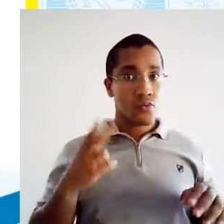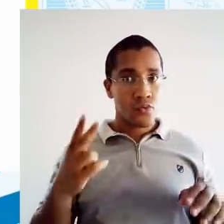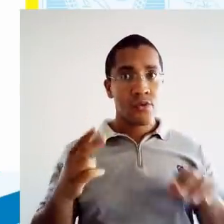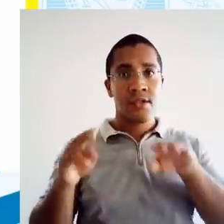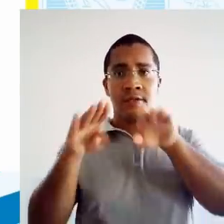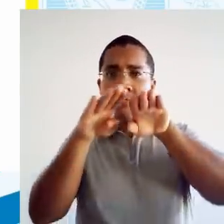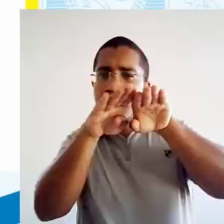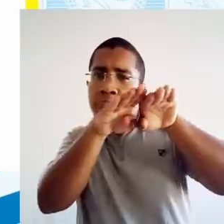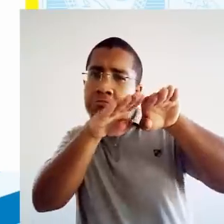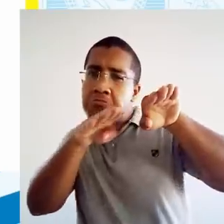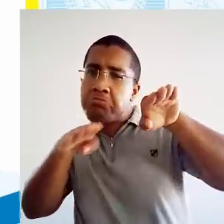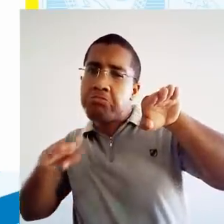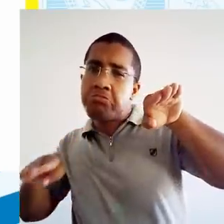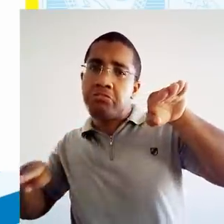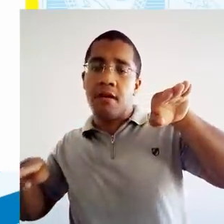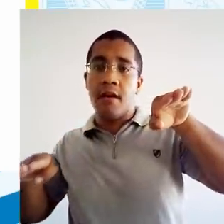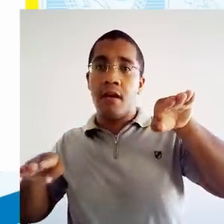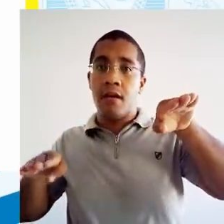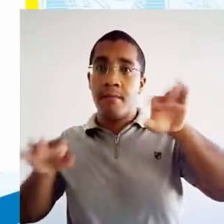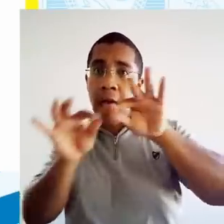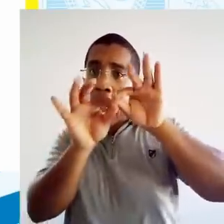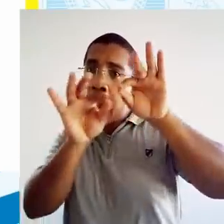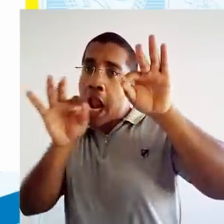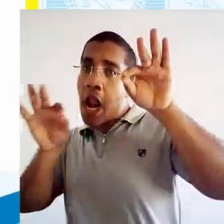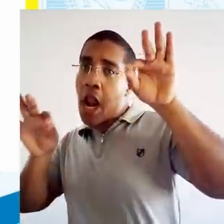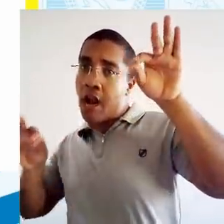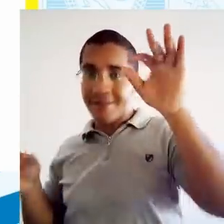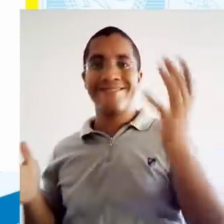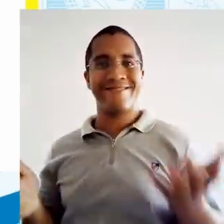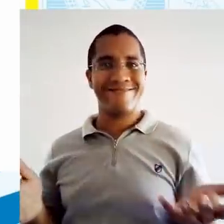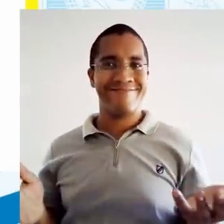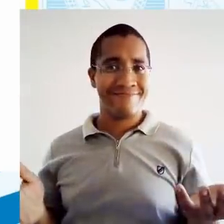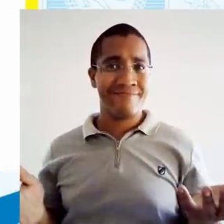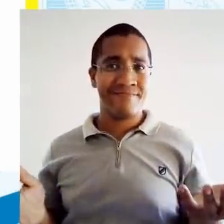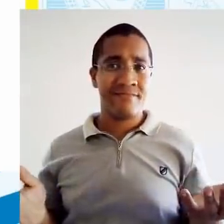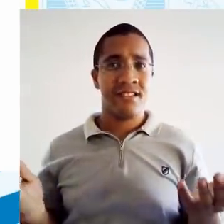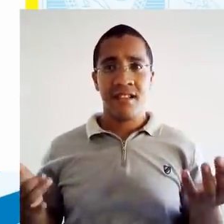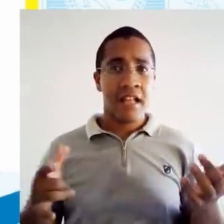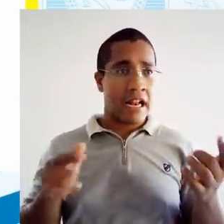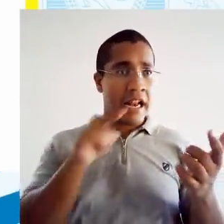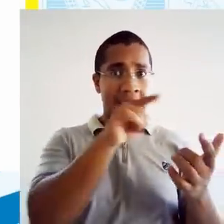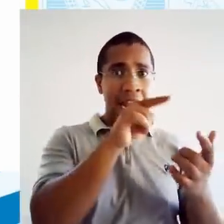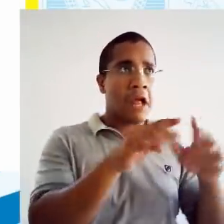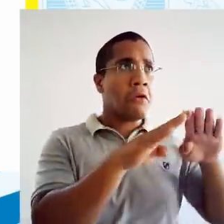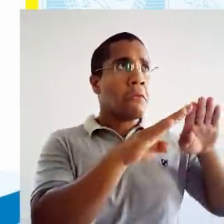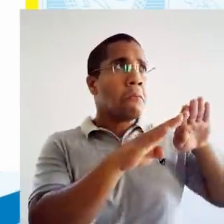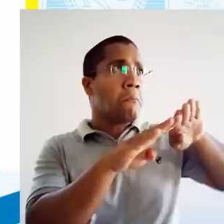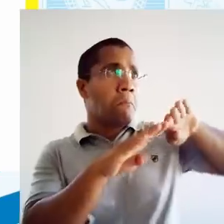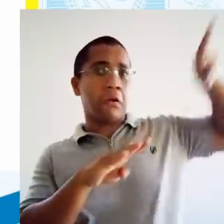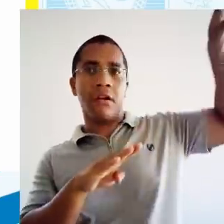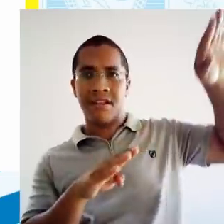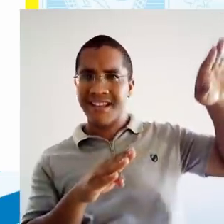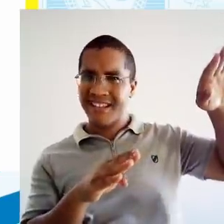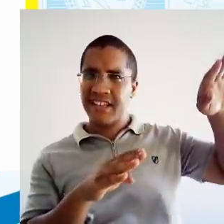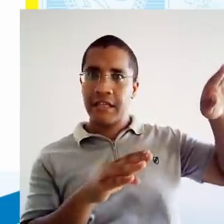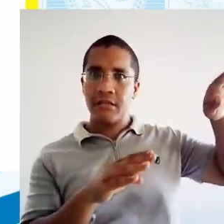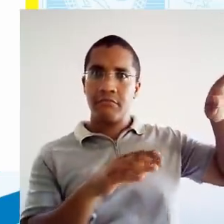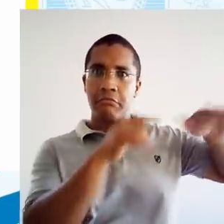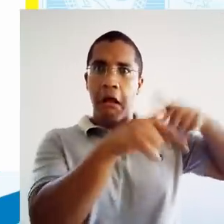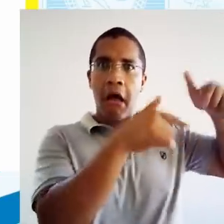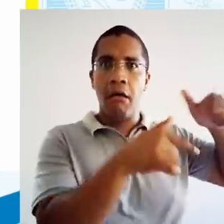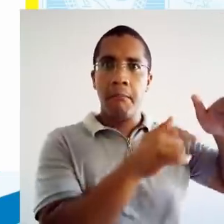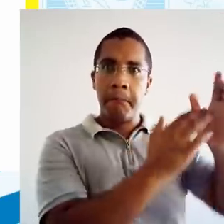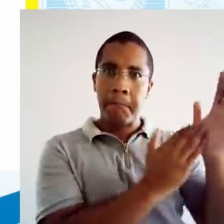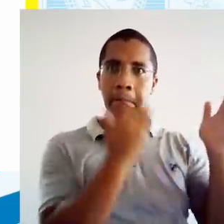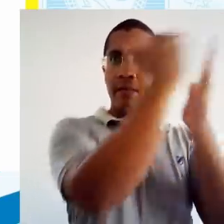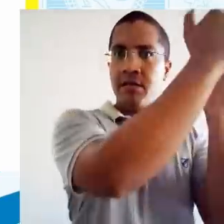menos inclinada, mas isso não quer dizer que o trabalho que vai ser exercido vai ser maior ou menor. O